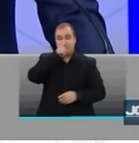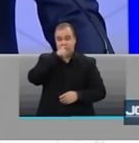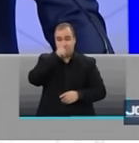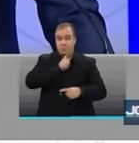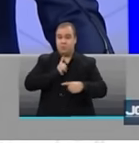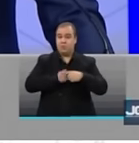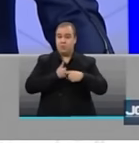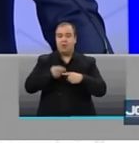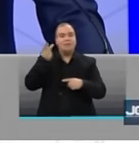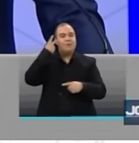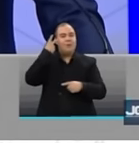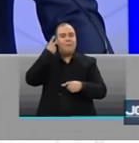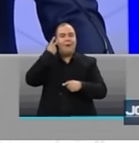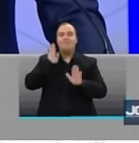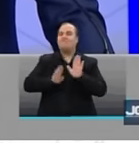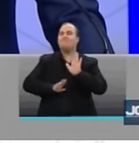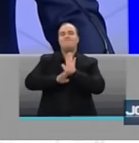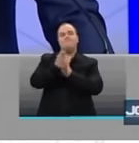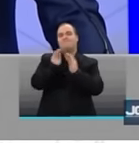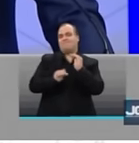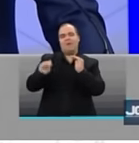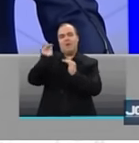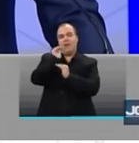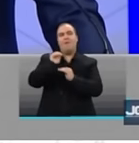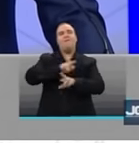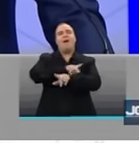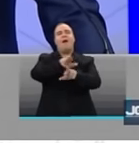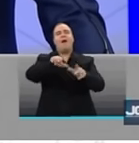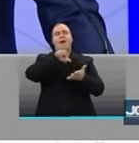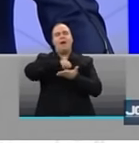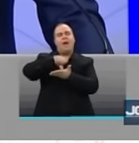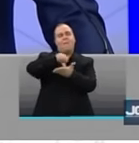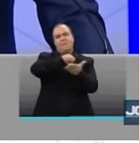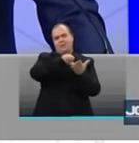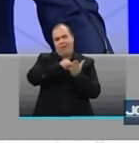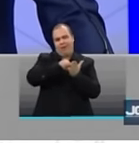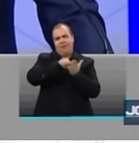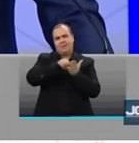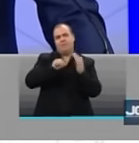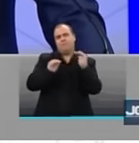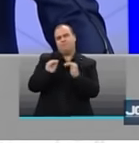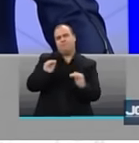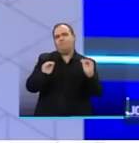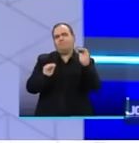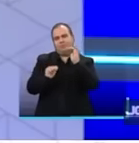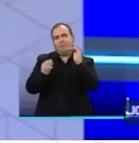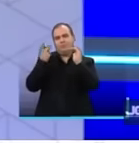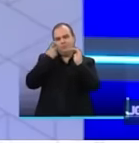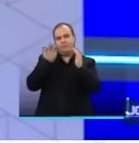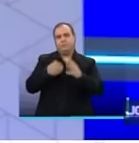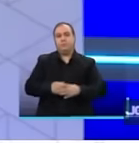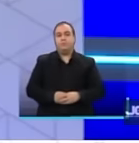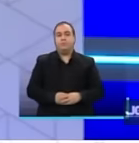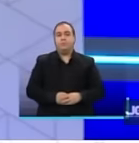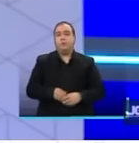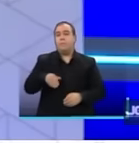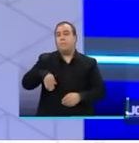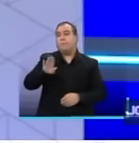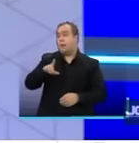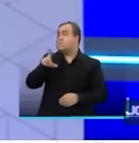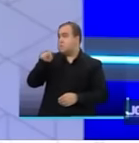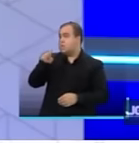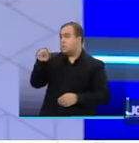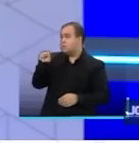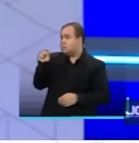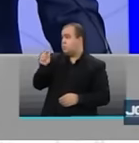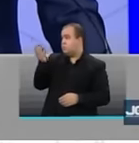Paulo não supera muitas capitais, não. Muitas capitais superam o Brasil. Eita. Mais 10 segundos, Datena. Mais